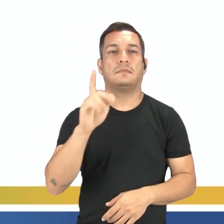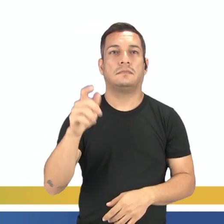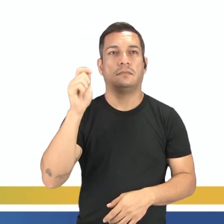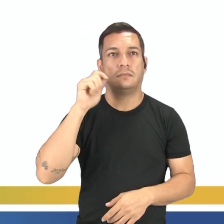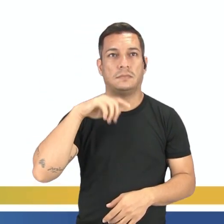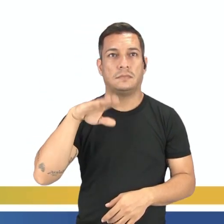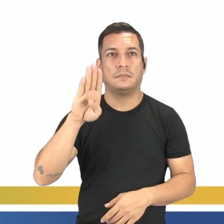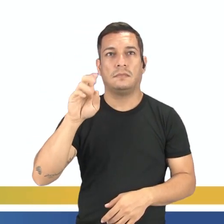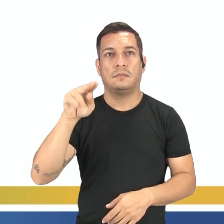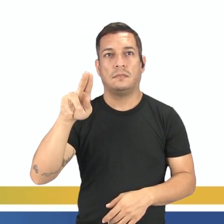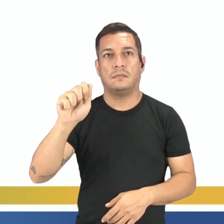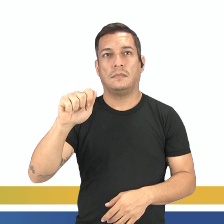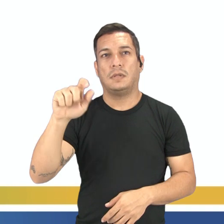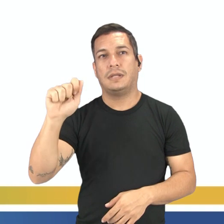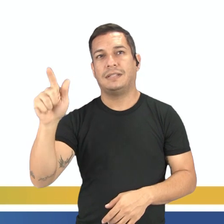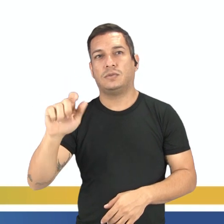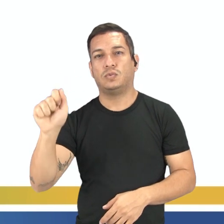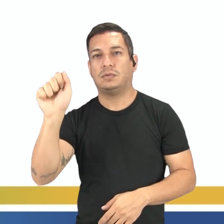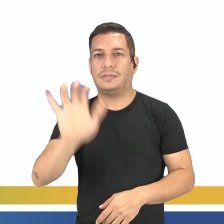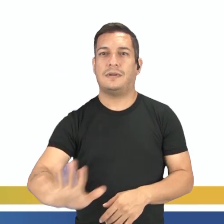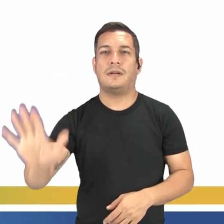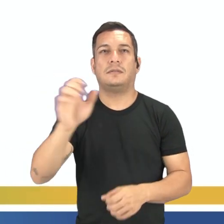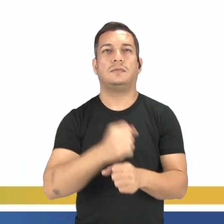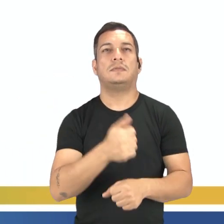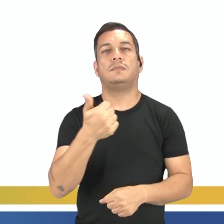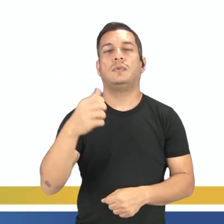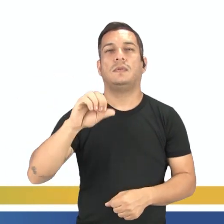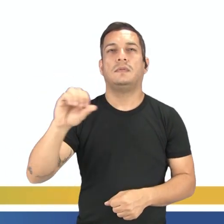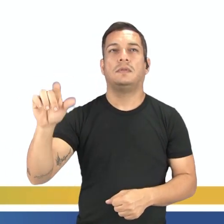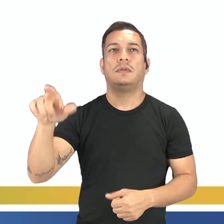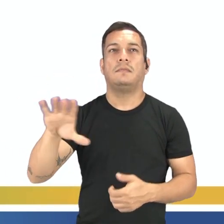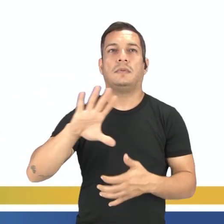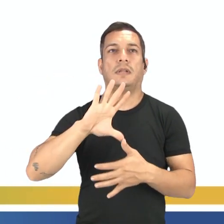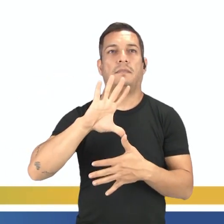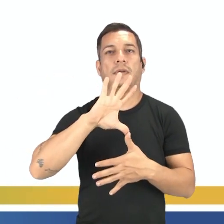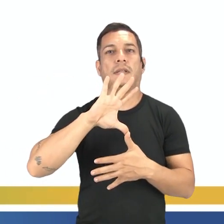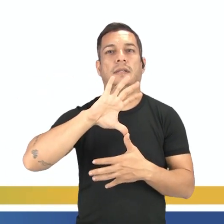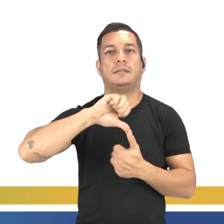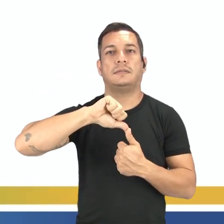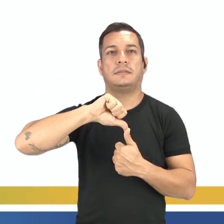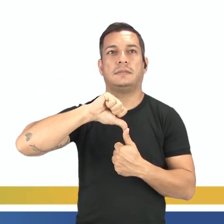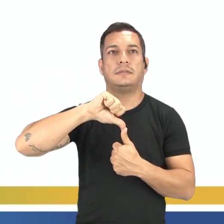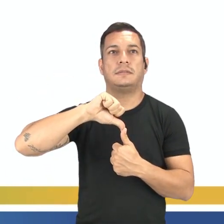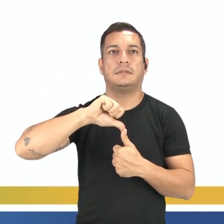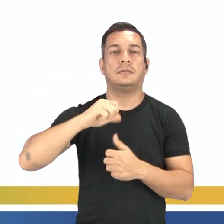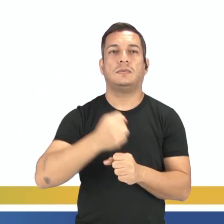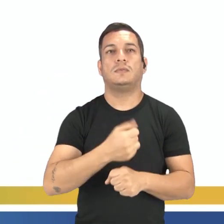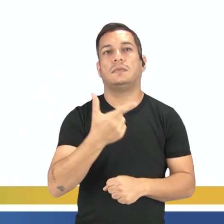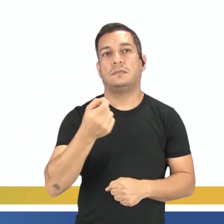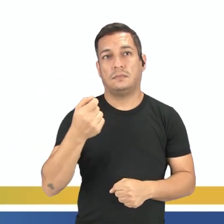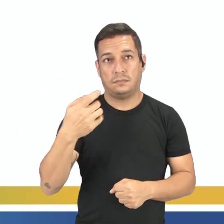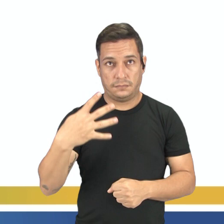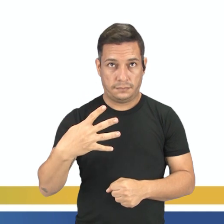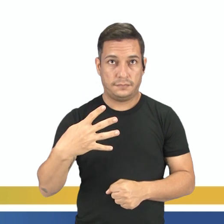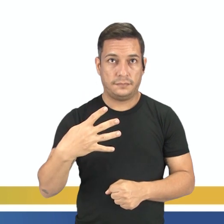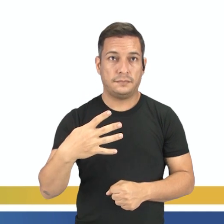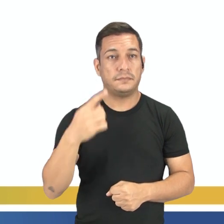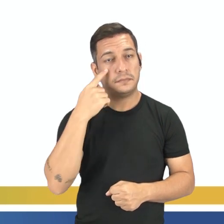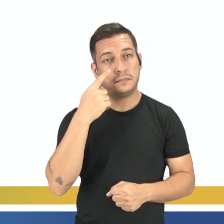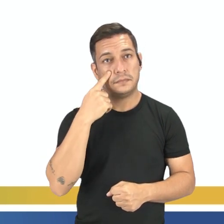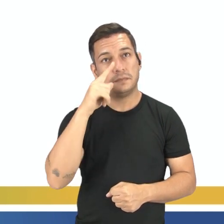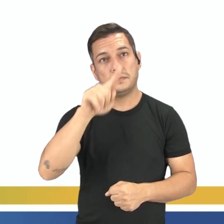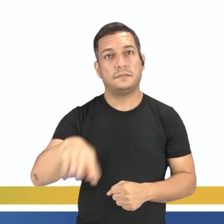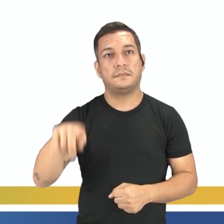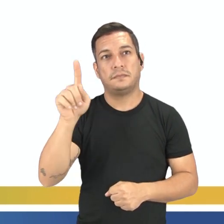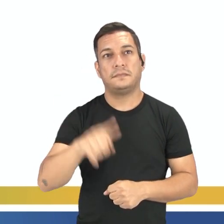participação com Boina Azul na Ásia em 1999 e na América Central em 2004.